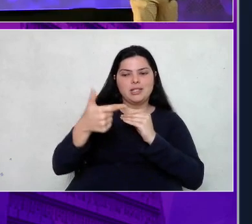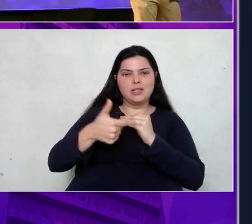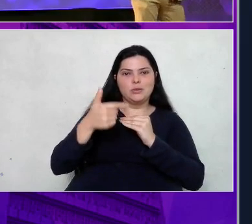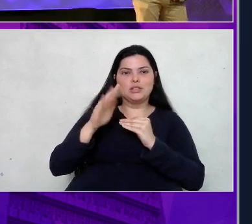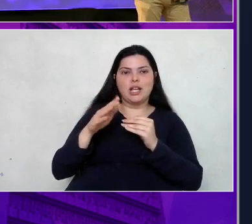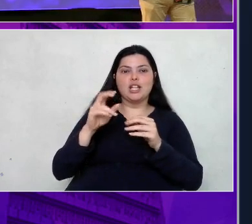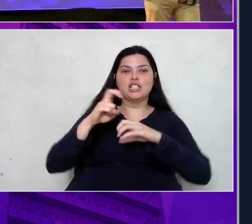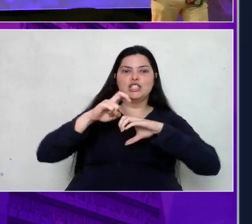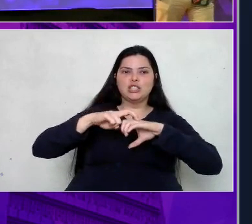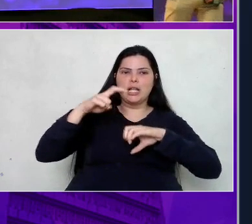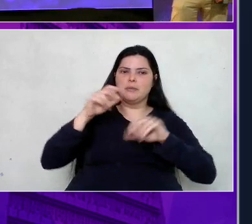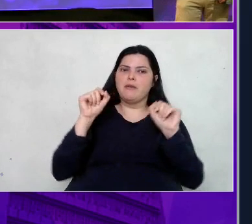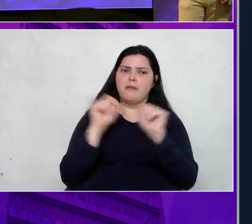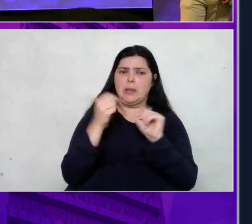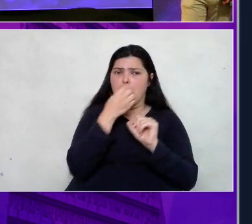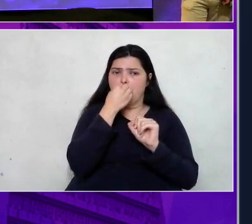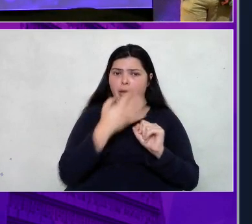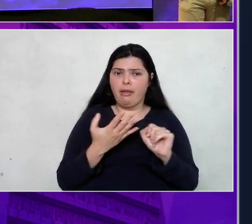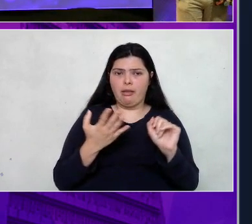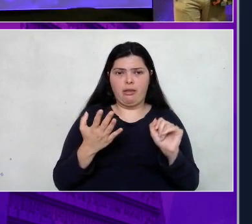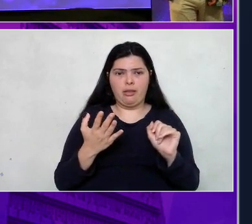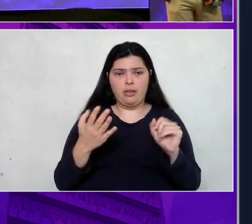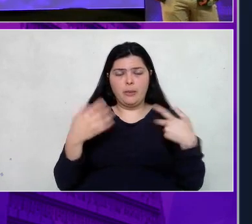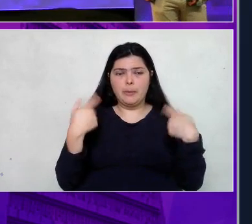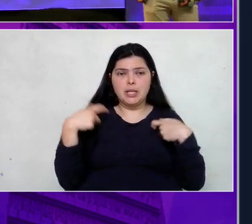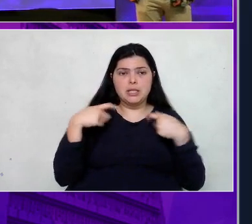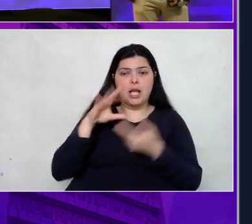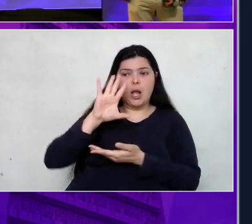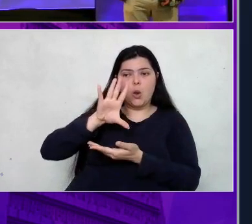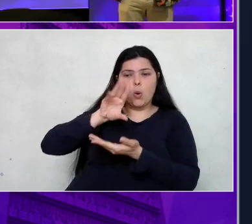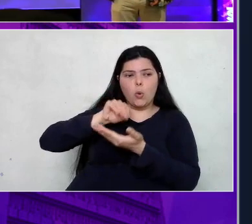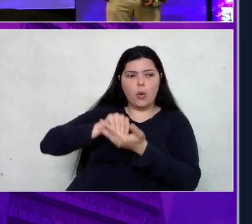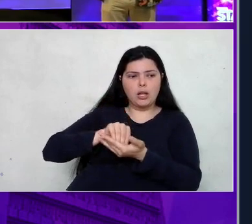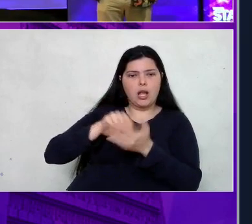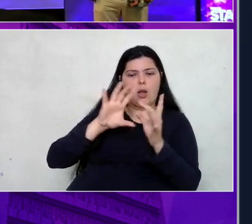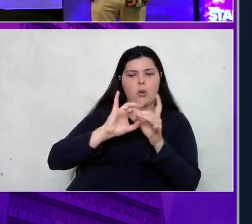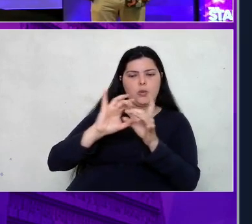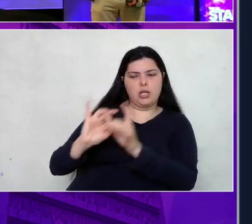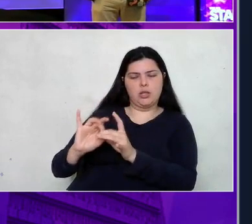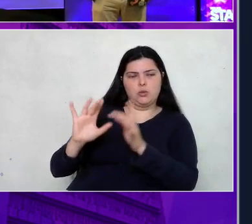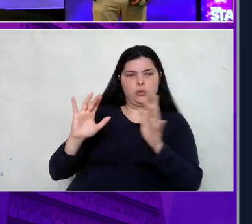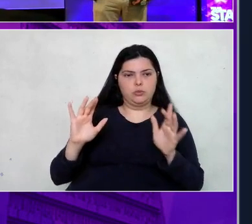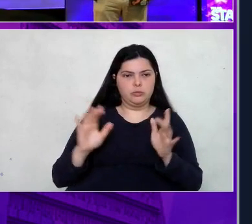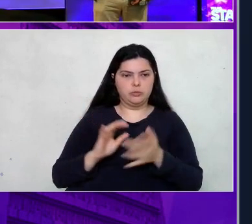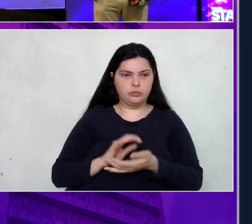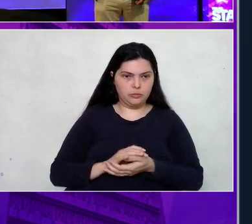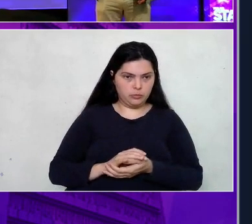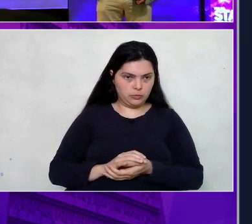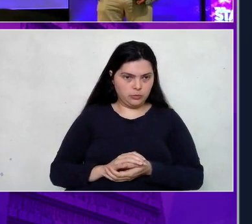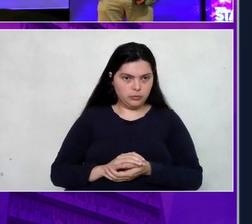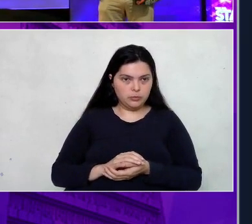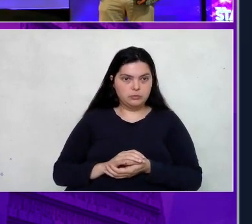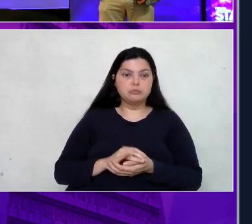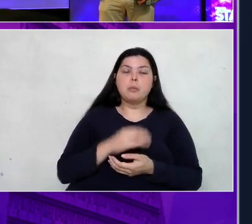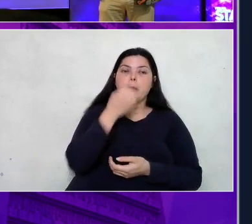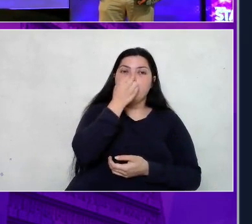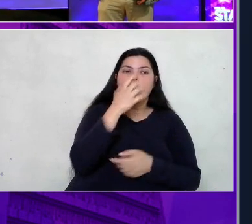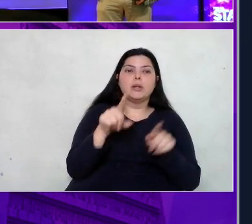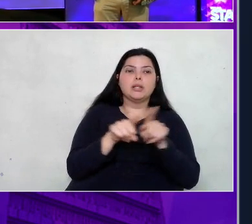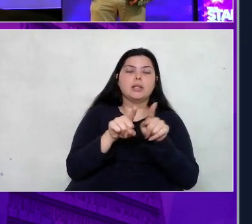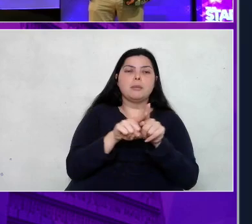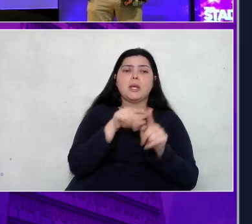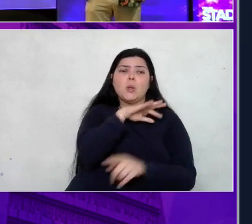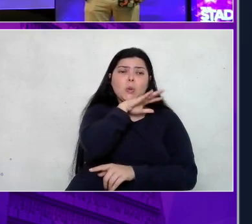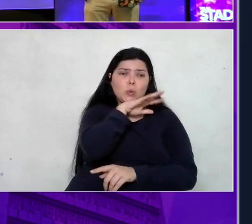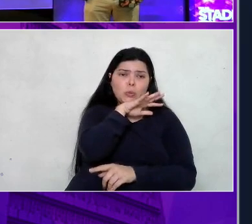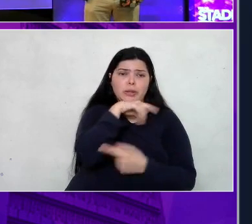muito bem. Então você tem que armazenar esse contexto, tá? Isso é muito legal, mas isso também é muito ruim. Por